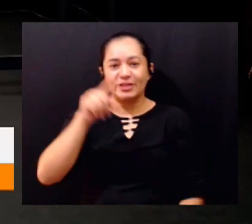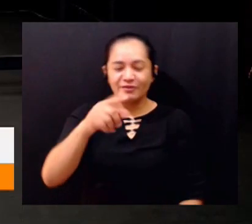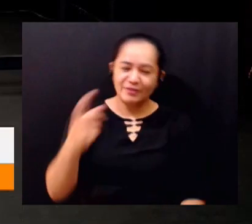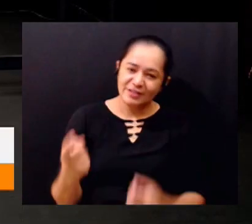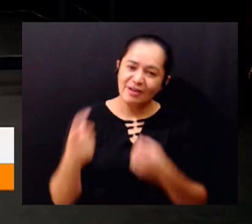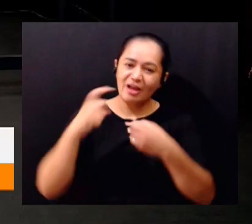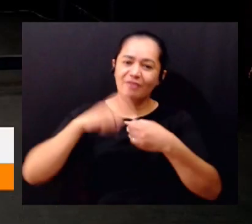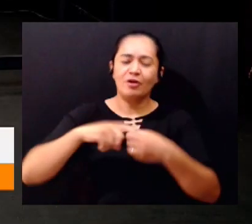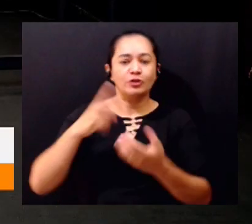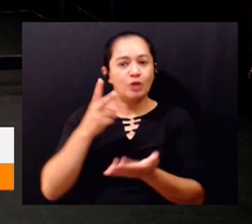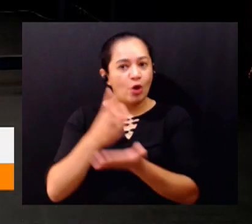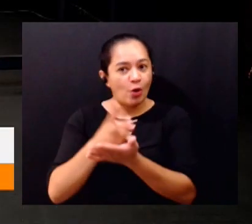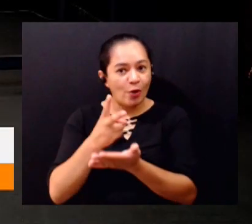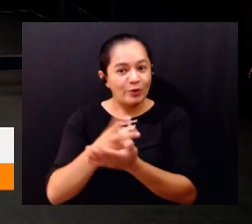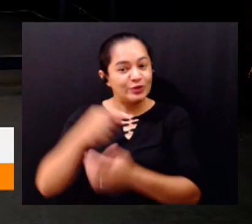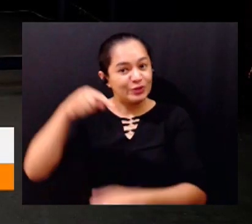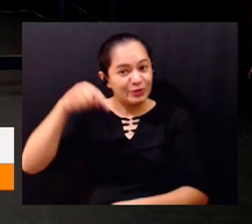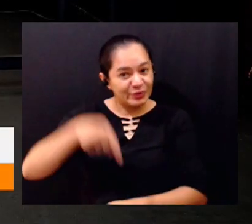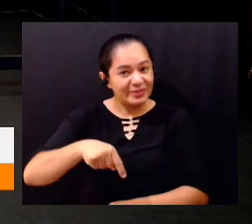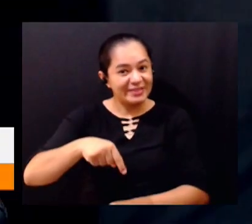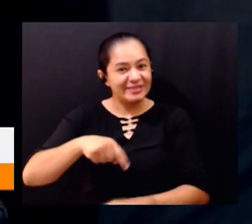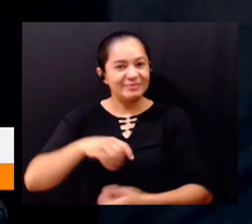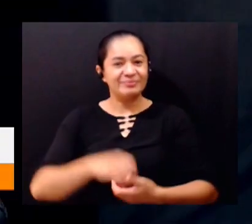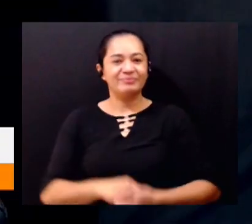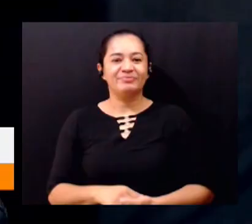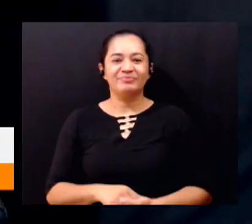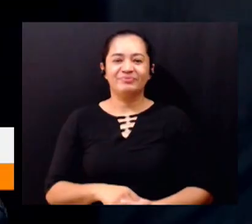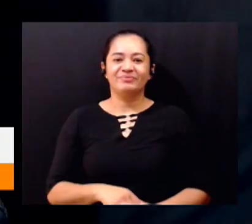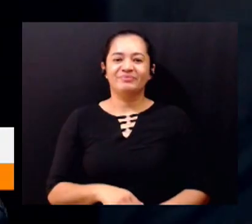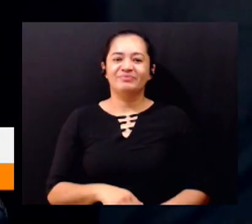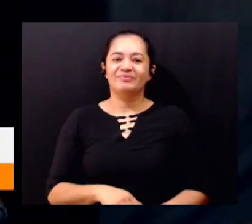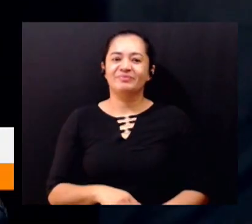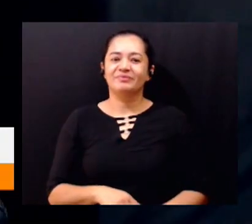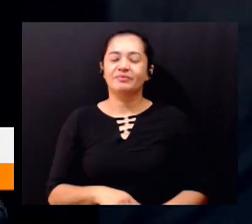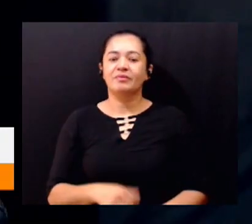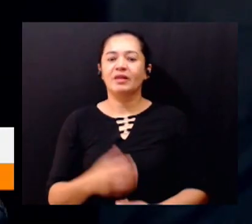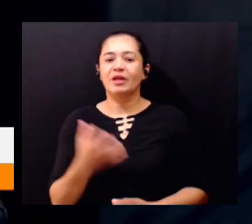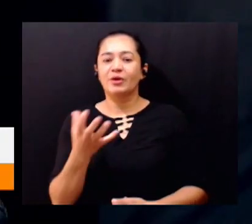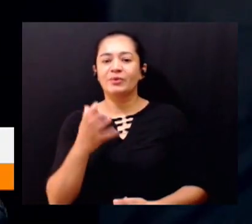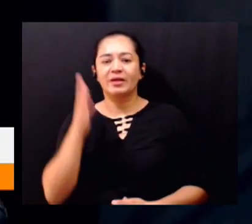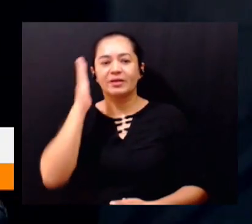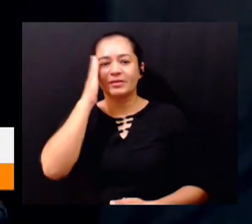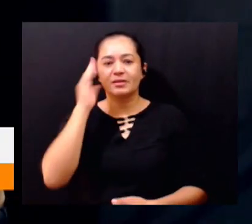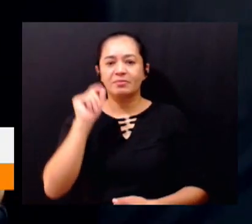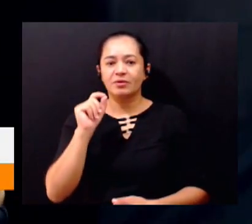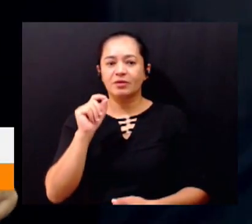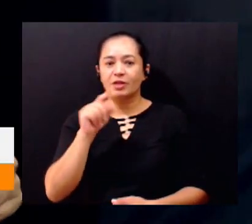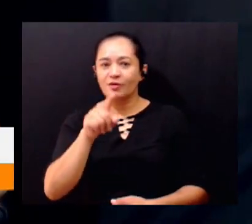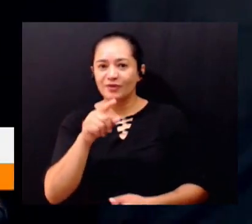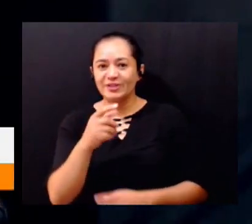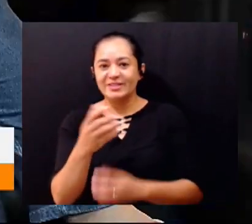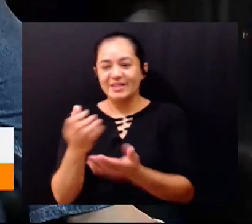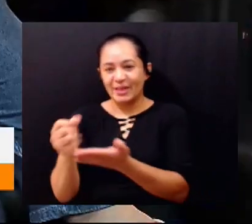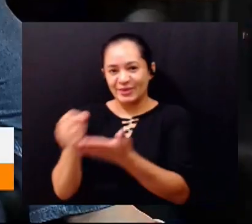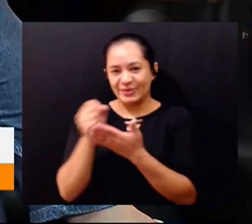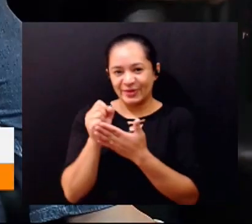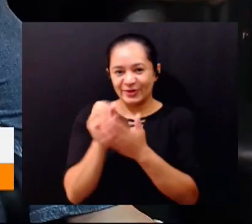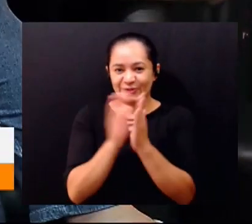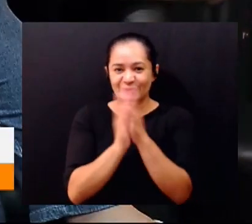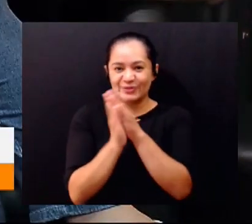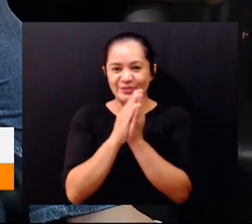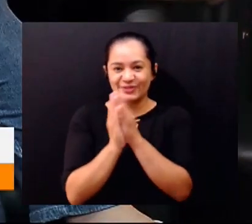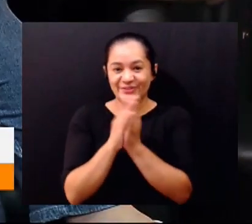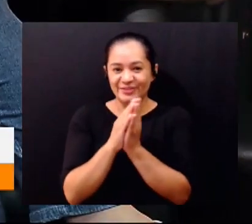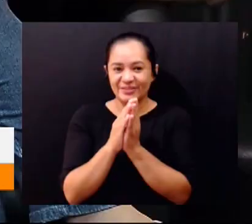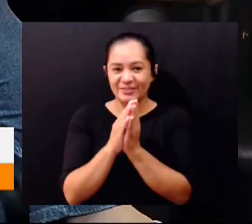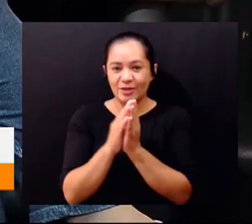não, porque, olha, eu gostaria de saber, você trouxe o seu Capitão Sunguinha aí. Sim. Agora, conta pra mim, o que despertou você